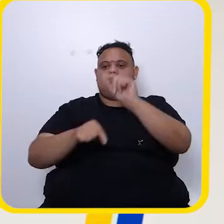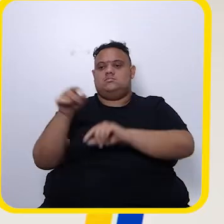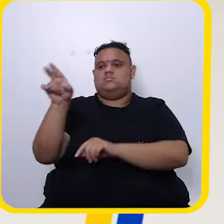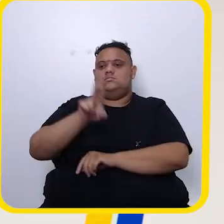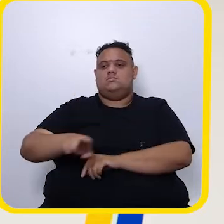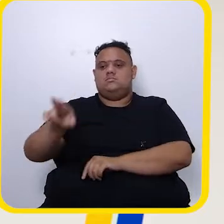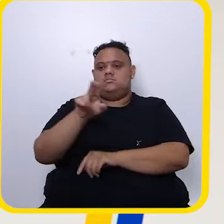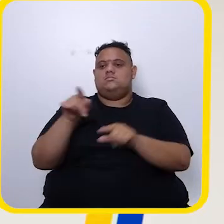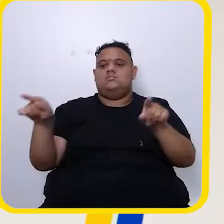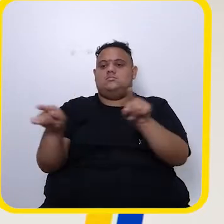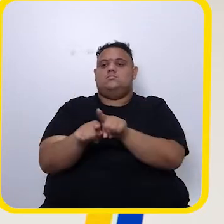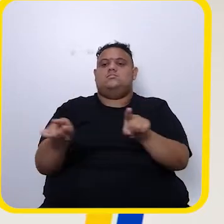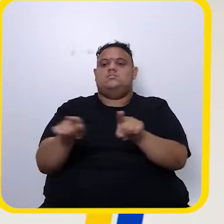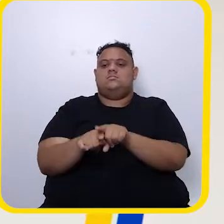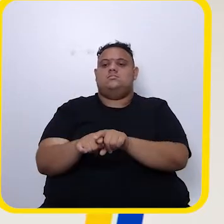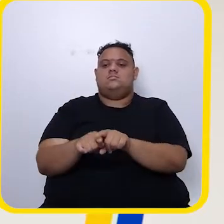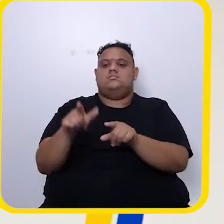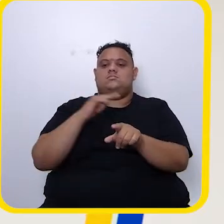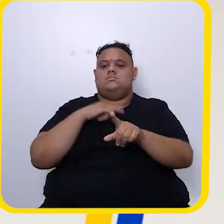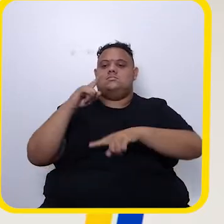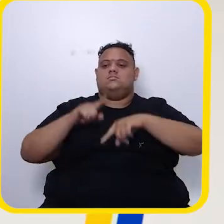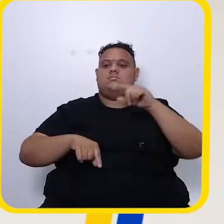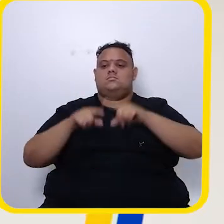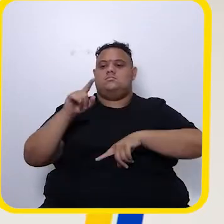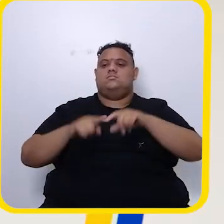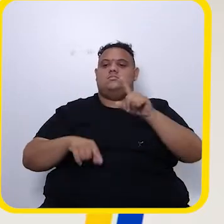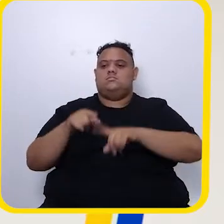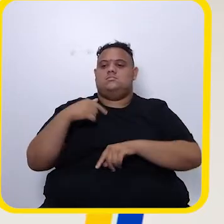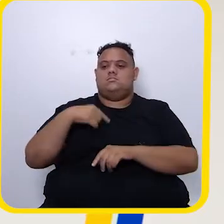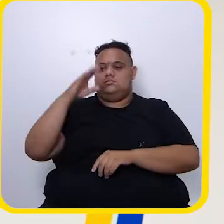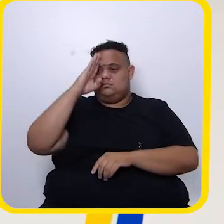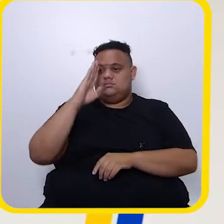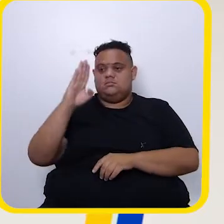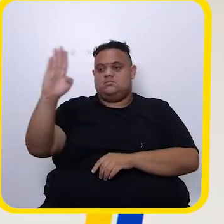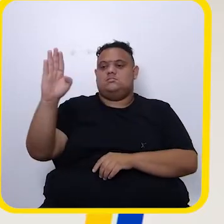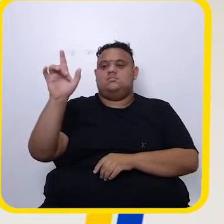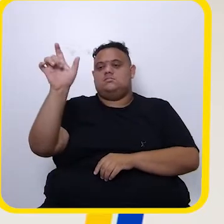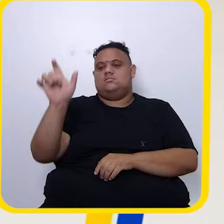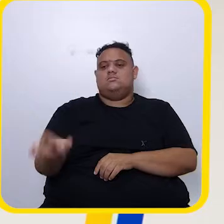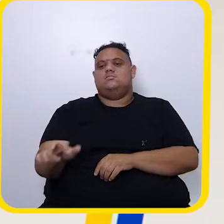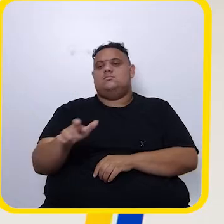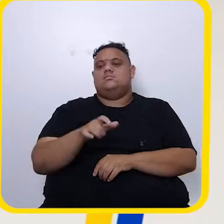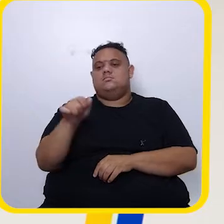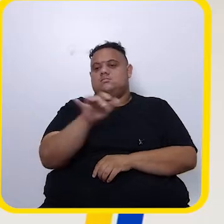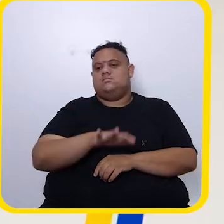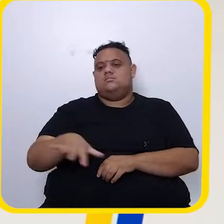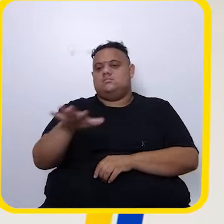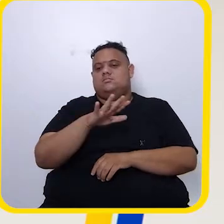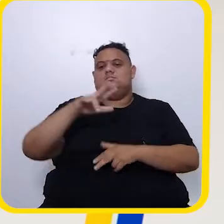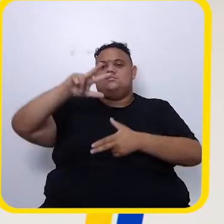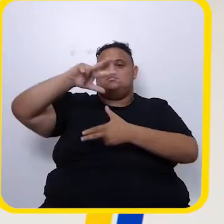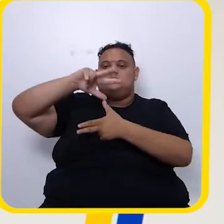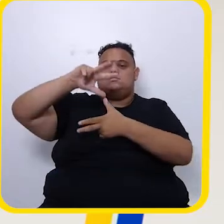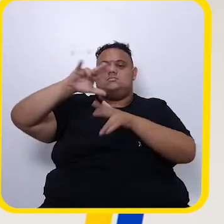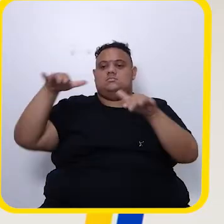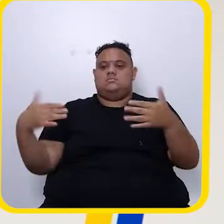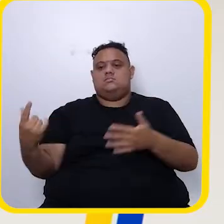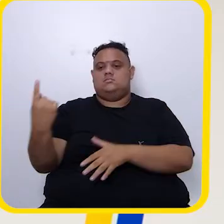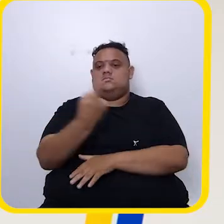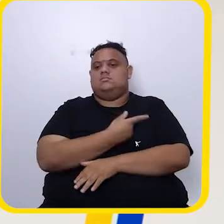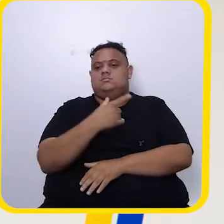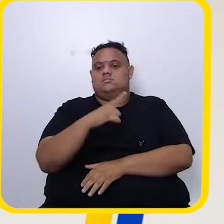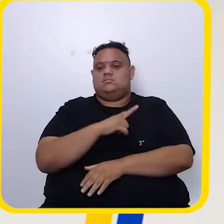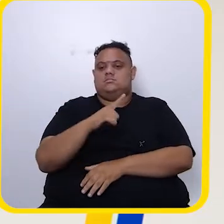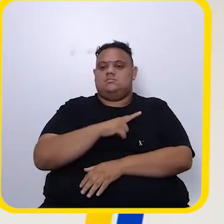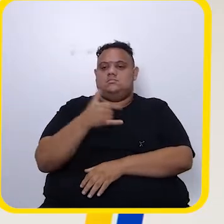são utilizadas também para produção agrícola, né, que é a principal riqueza dessa área da América Central. Então, nós